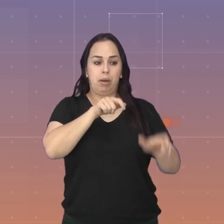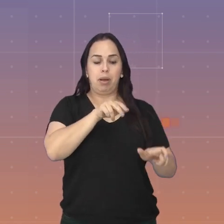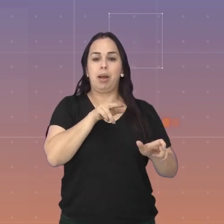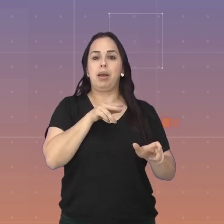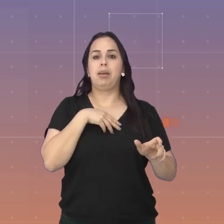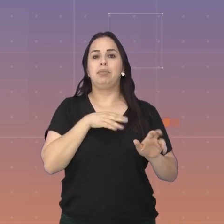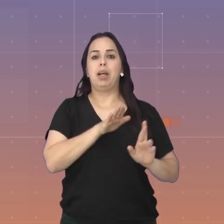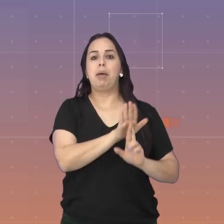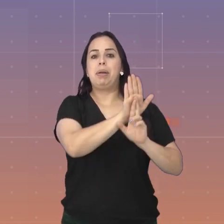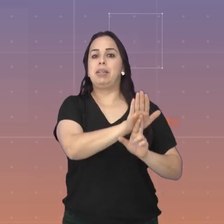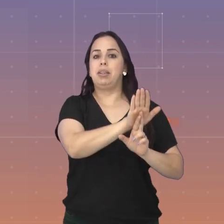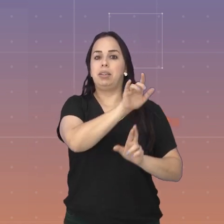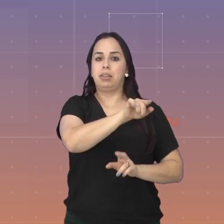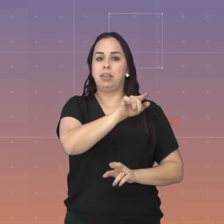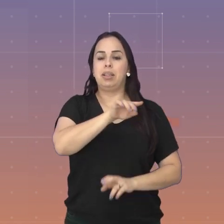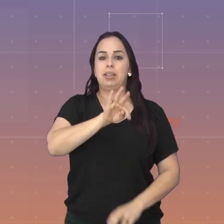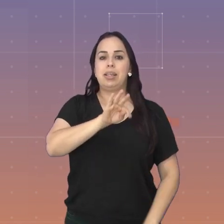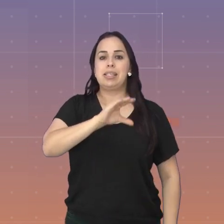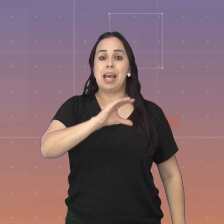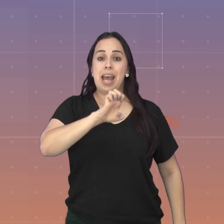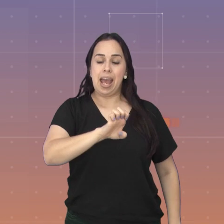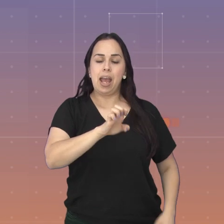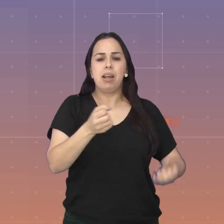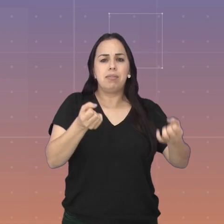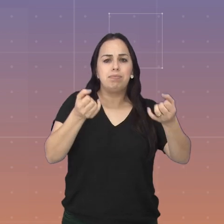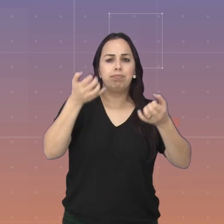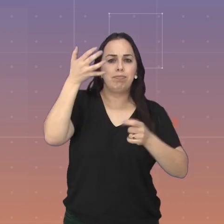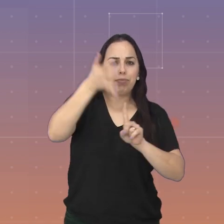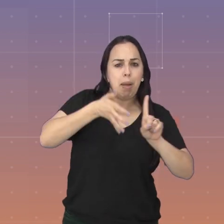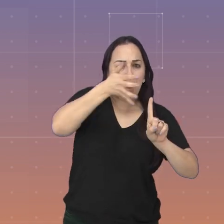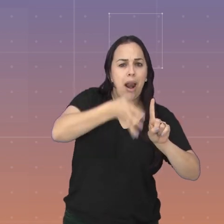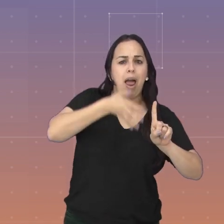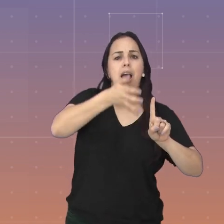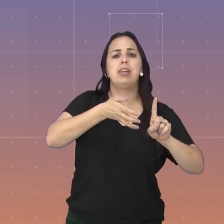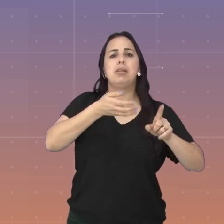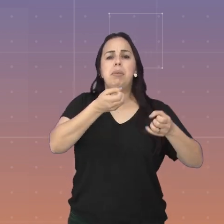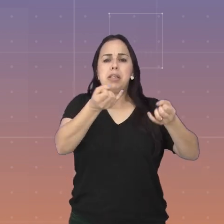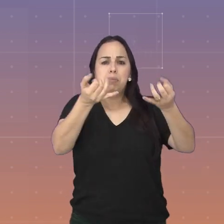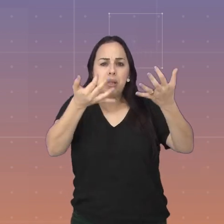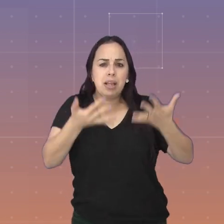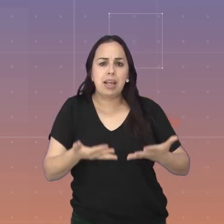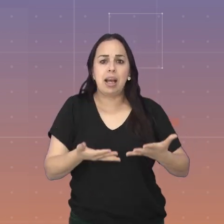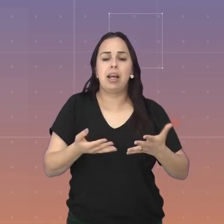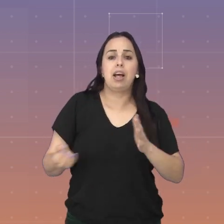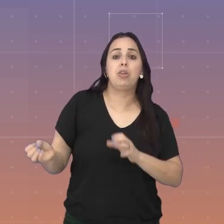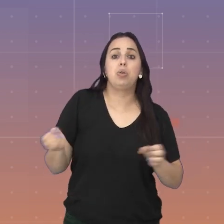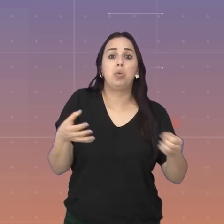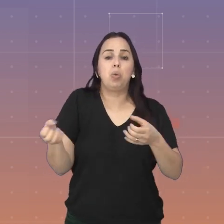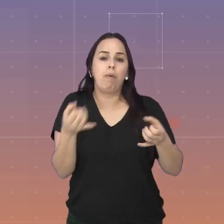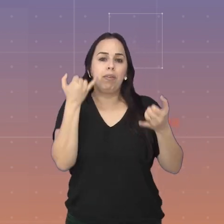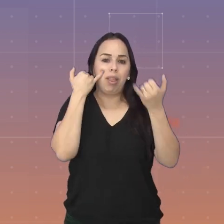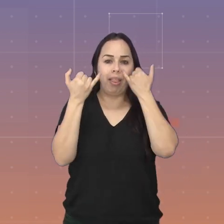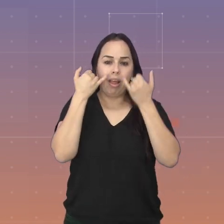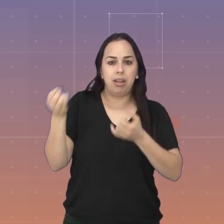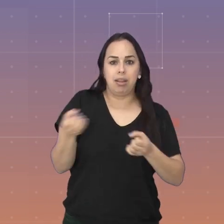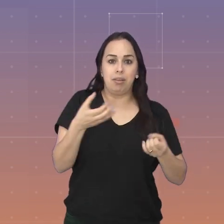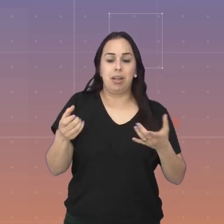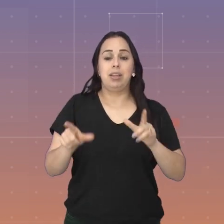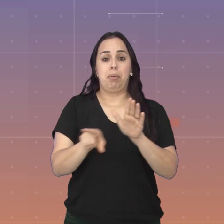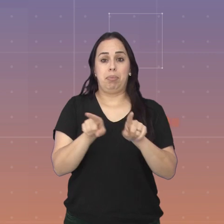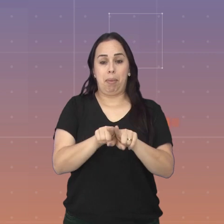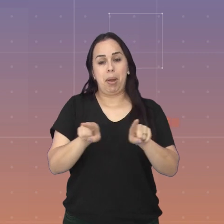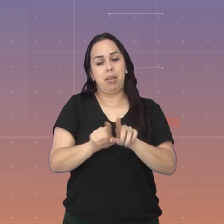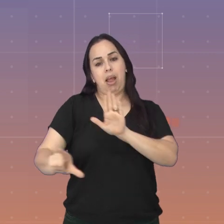do Estado que fizeram um seminário para orientar os servidores de diversos órgãos sobre as novidades